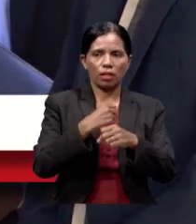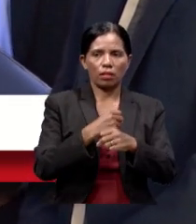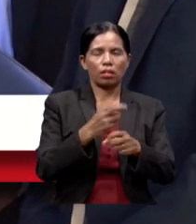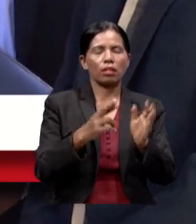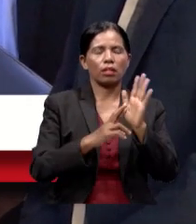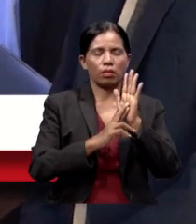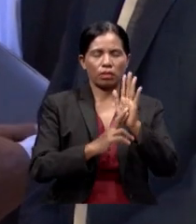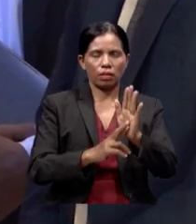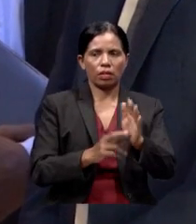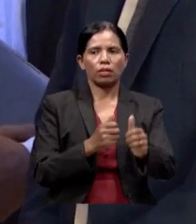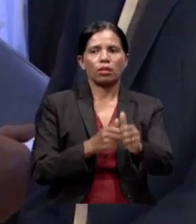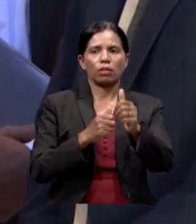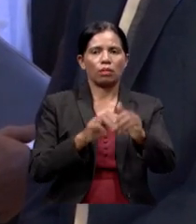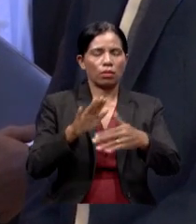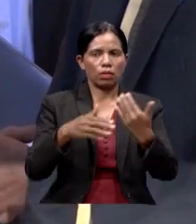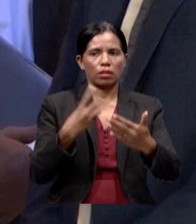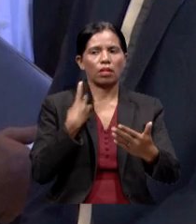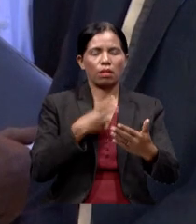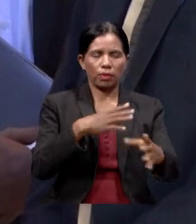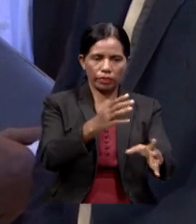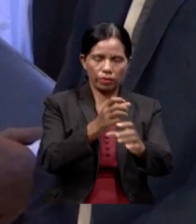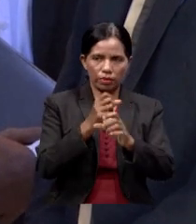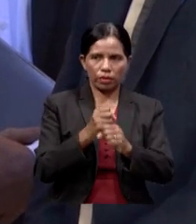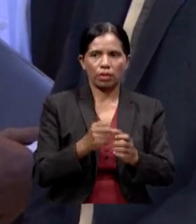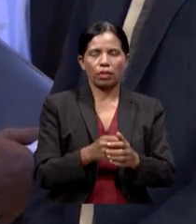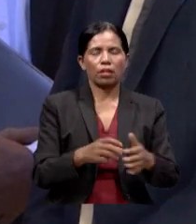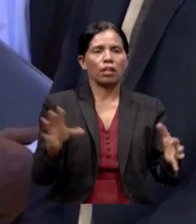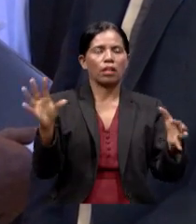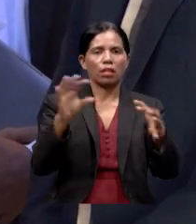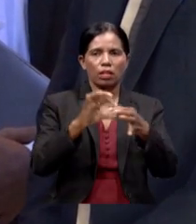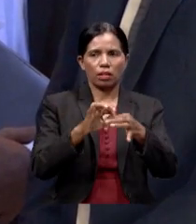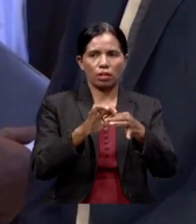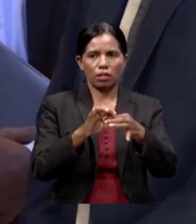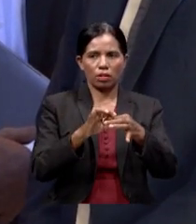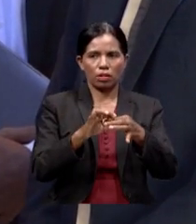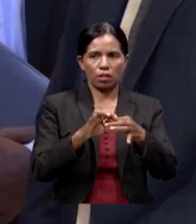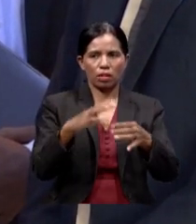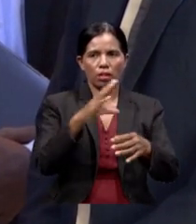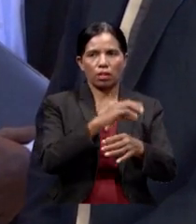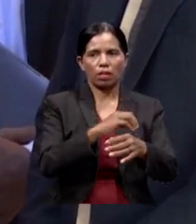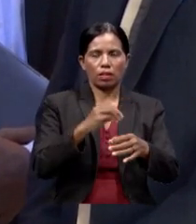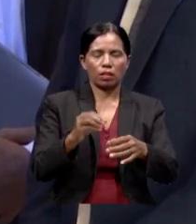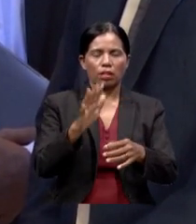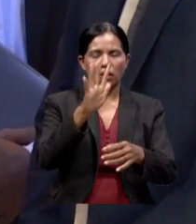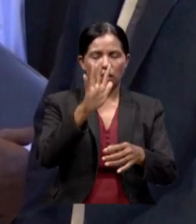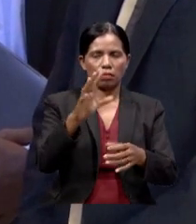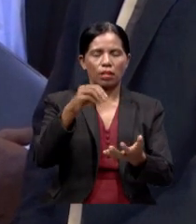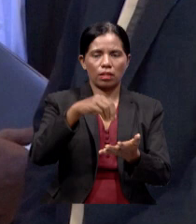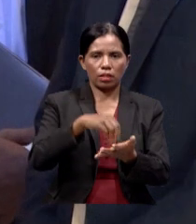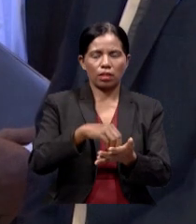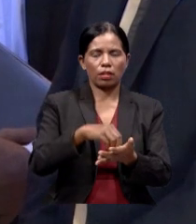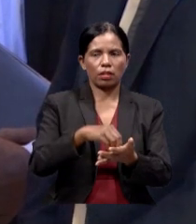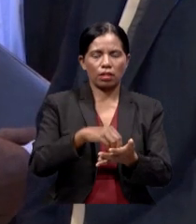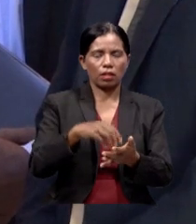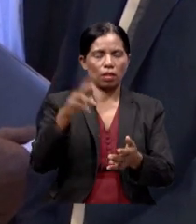recomendação outro, baseia na questão outro, uma caminha levanta. Liga o assunto catemático Lima, nebema catur e a